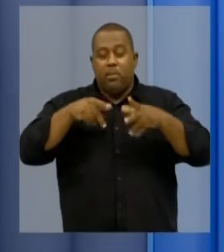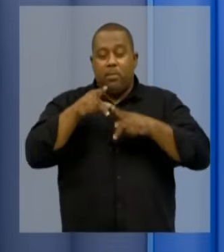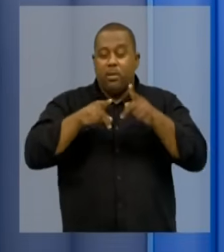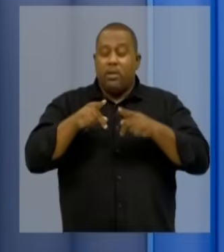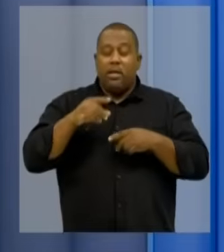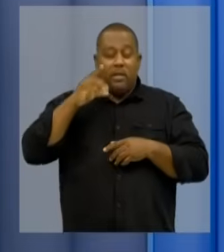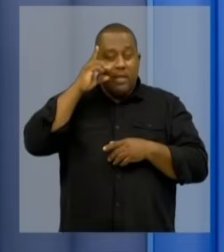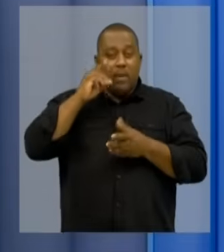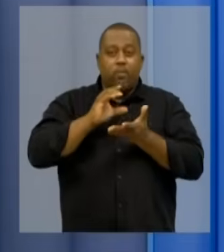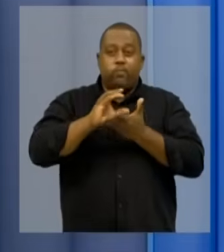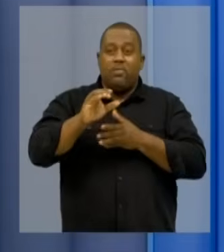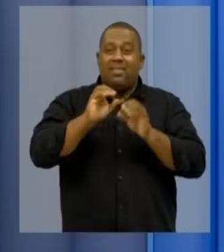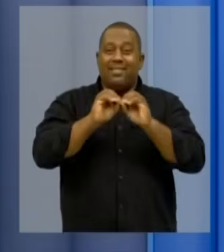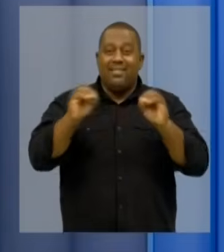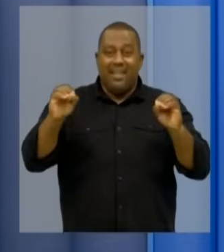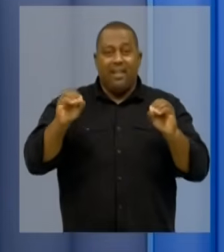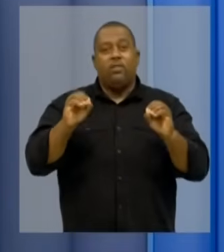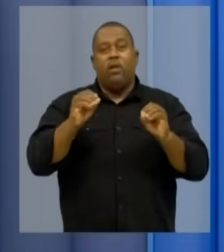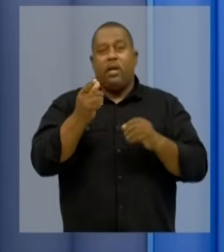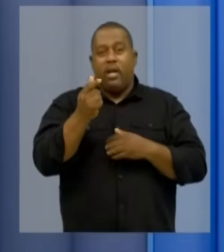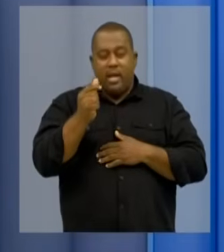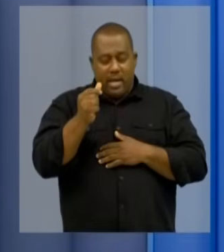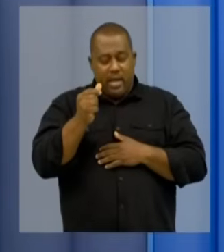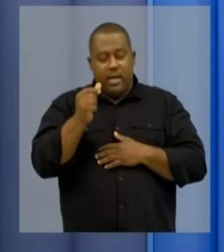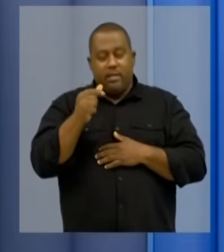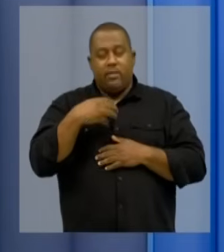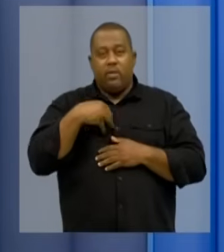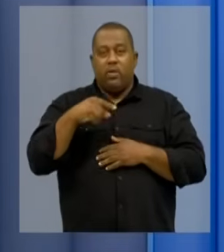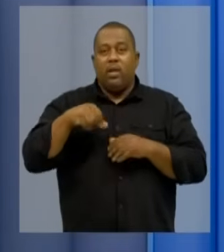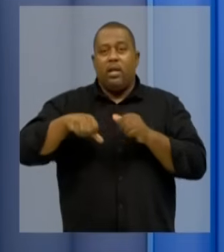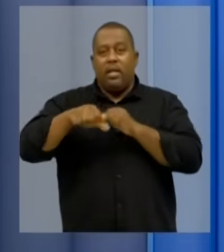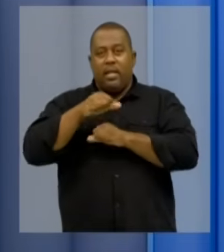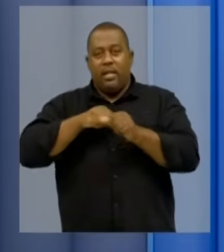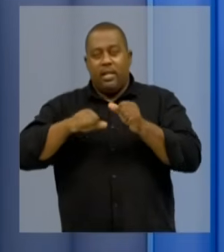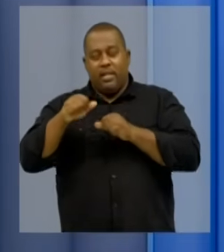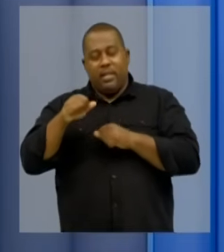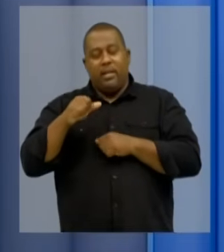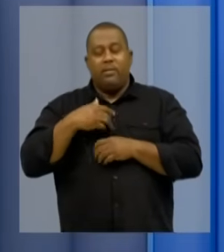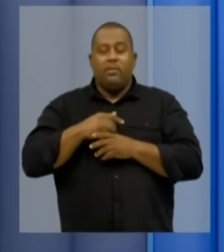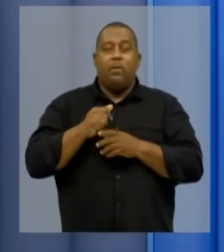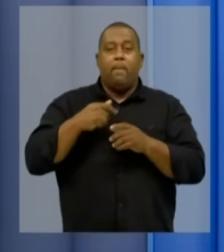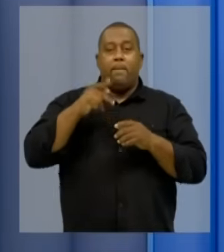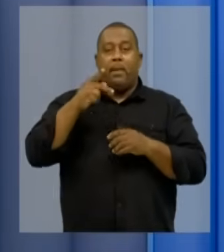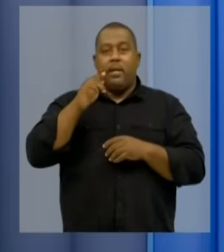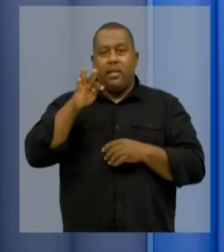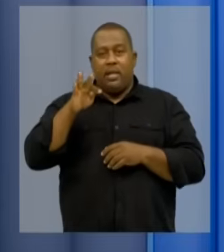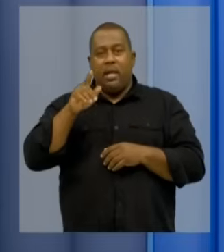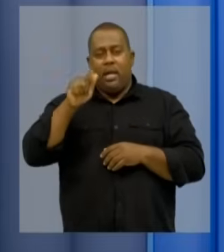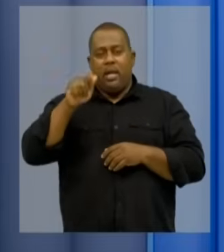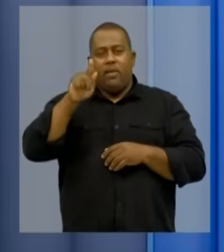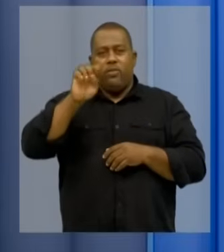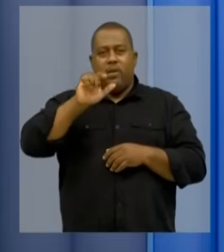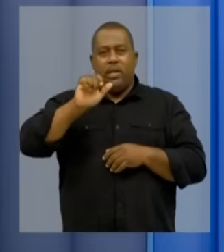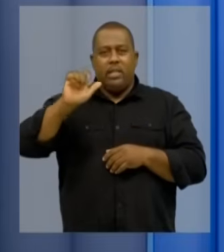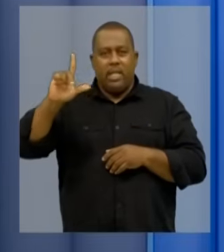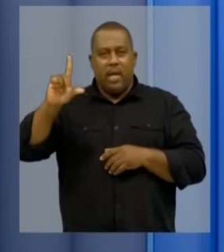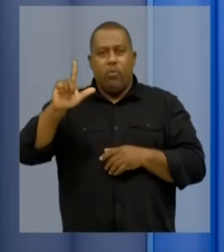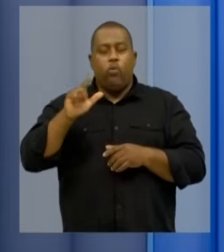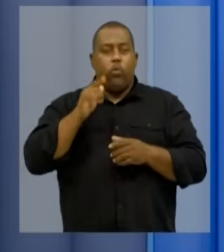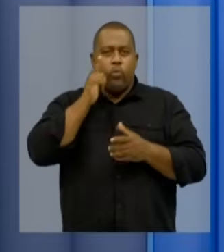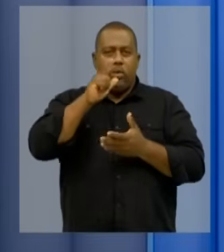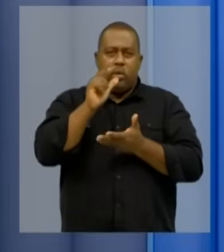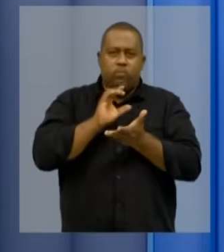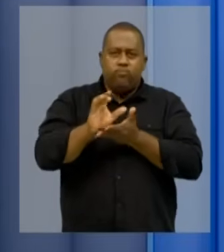Temer, ele tem que agradecer a Gedel Vieira Lima, que vivia lá, pedindo, por favor, ajuda aqui Salvador. Se não fosse Gedel, não havia